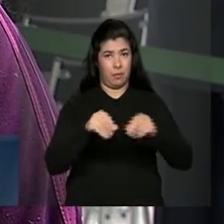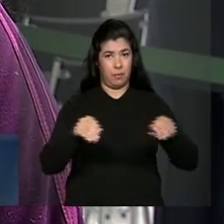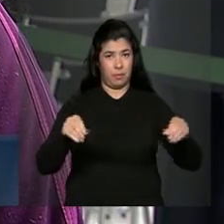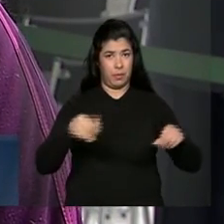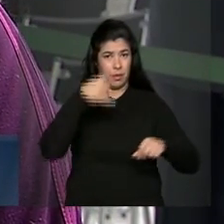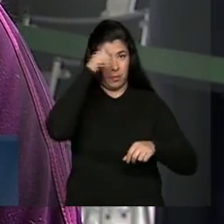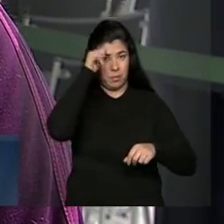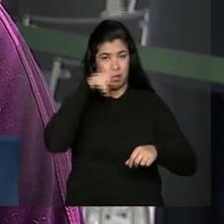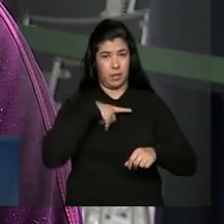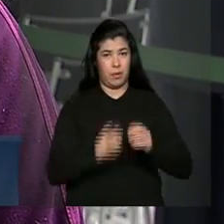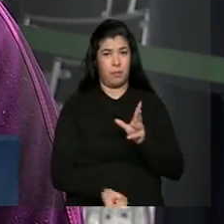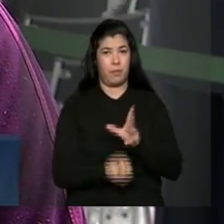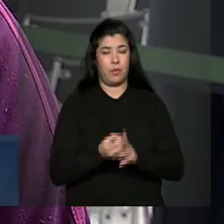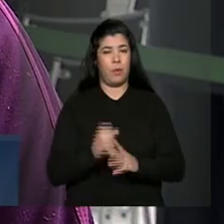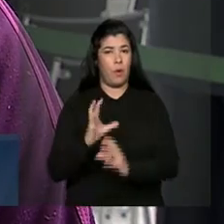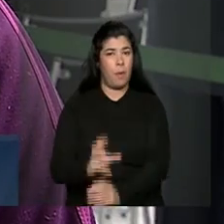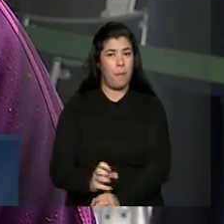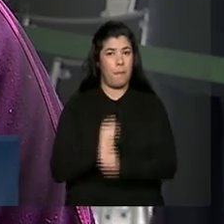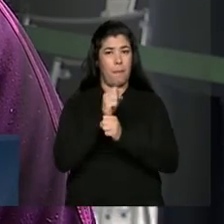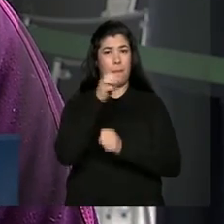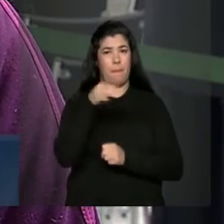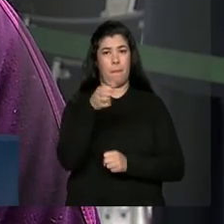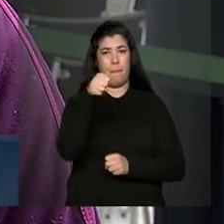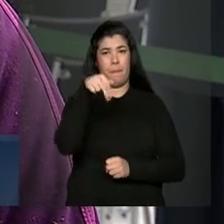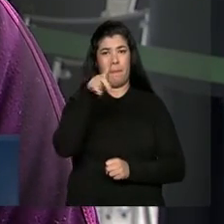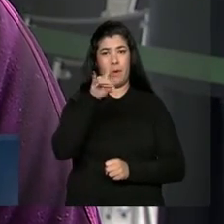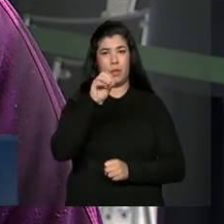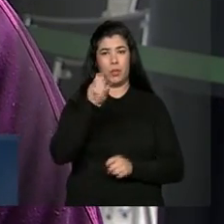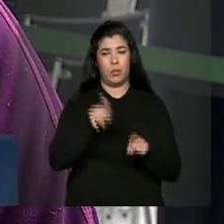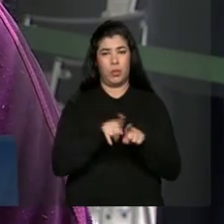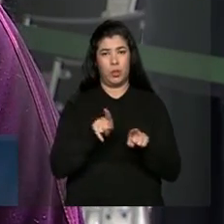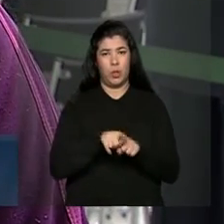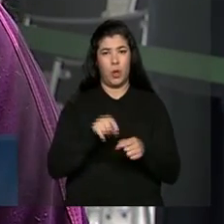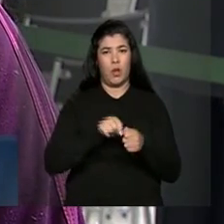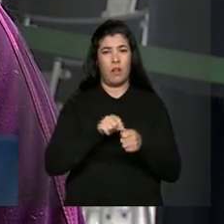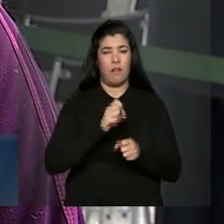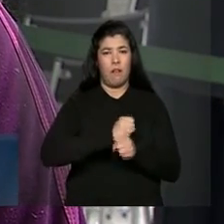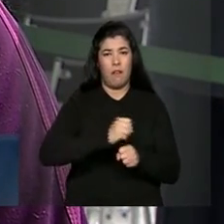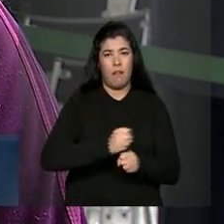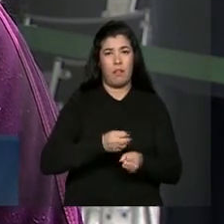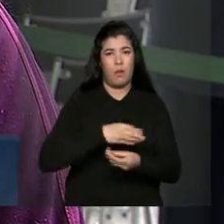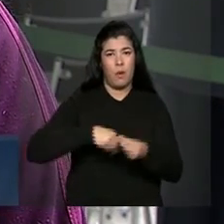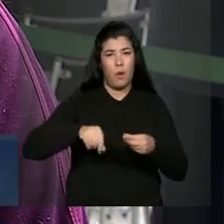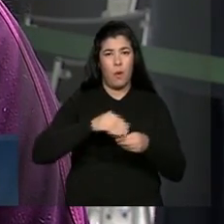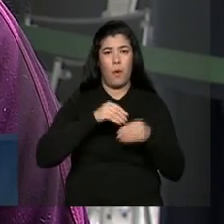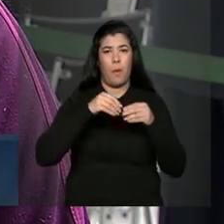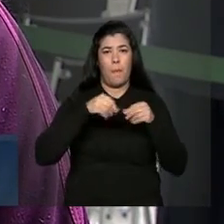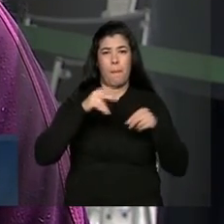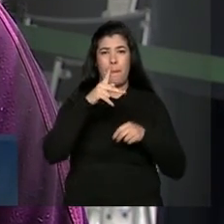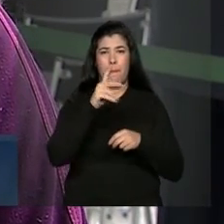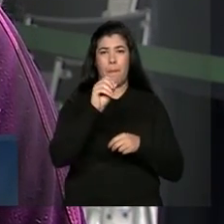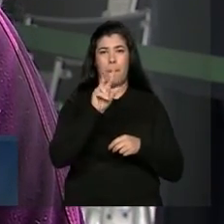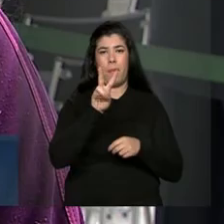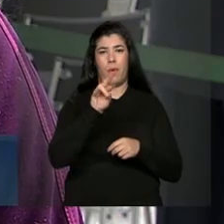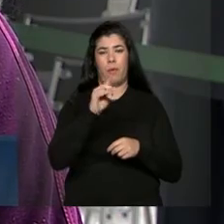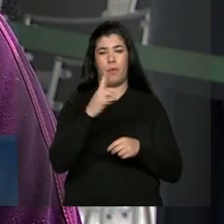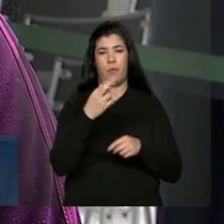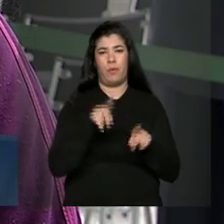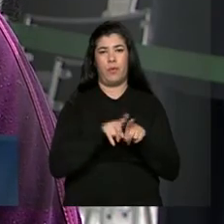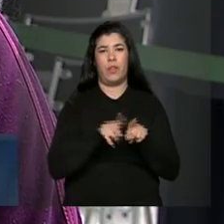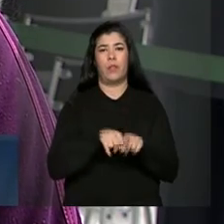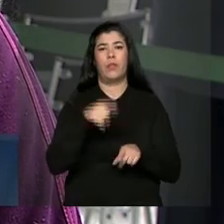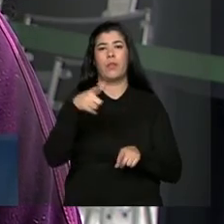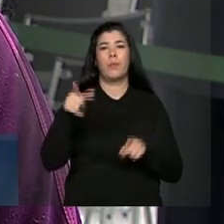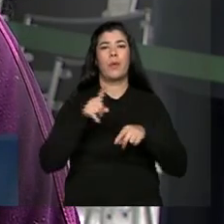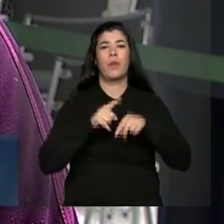chácara mandioca. E da mandioca a gente tira o polvilho, a farinha, para a gente acessar o PA. Porque o PA a gente faz